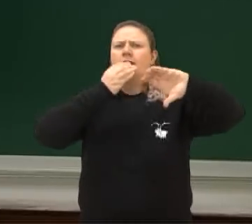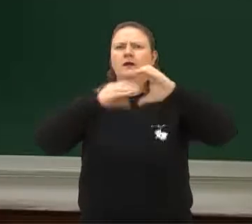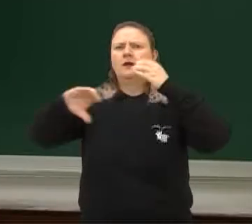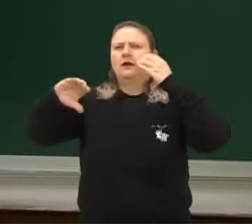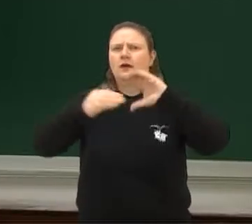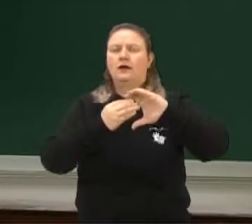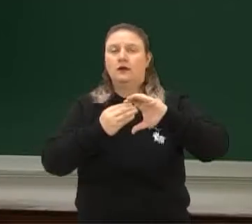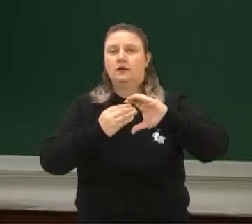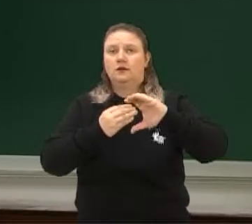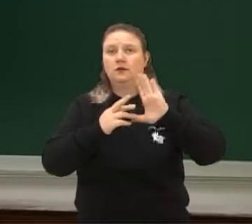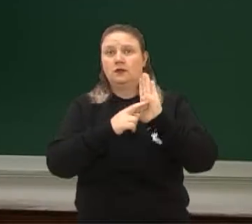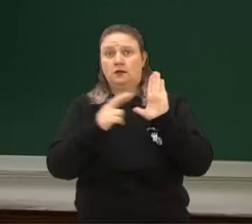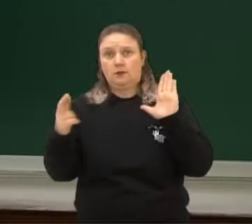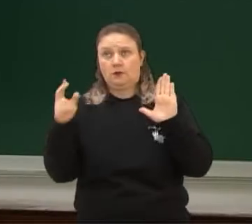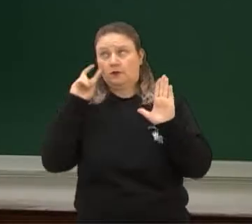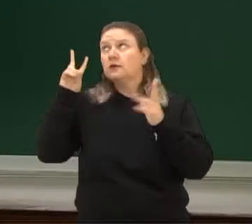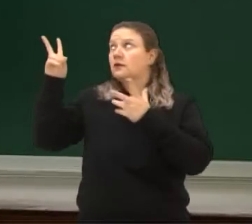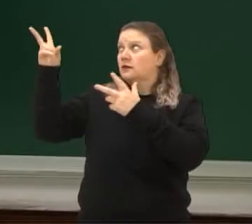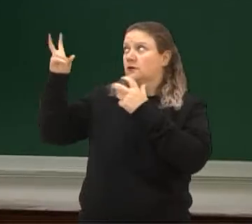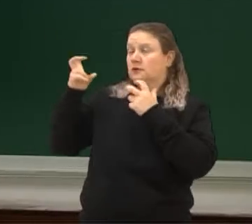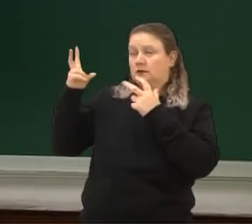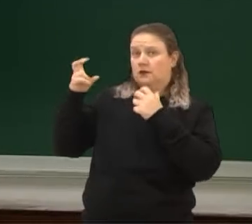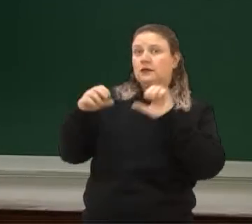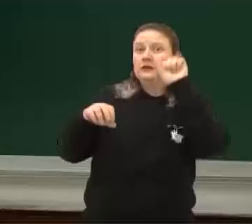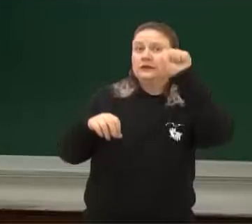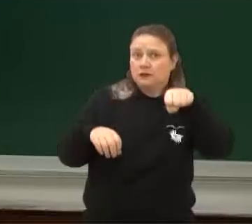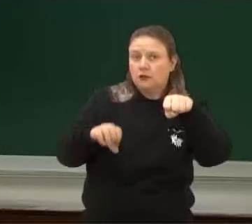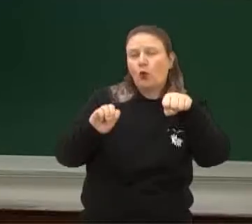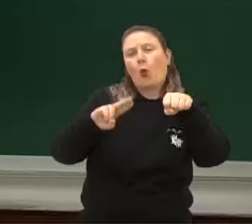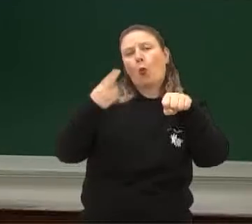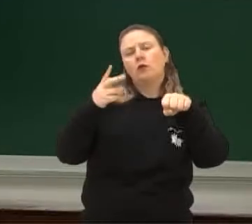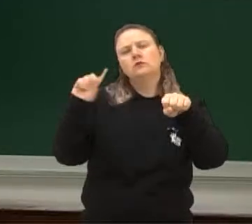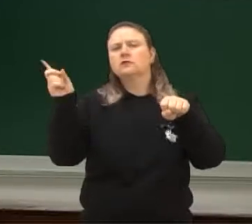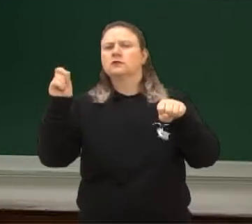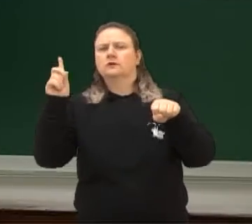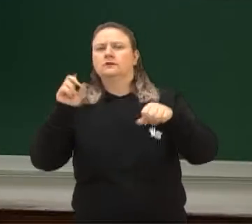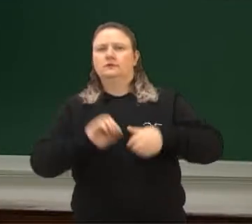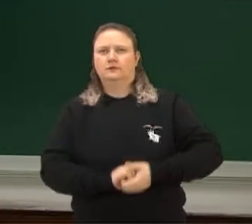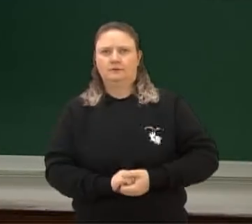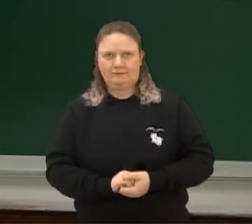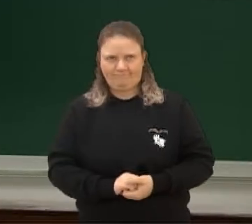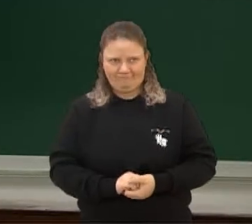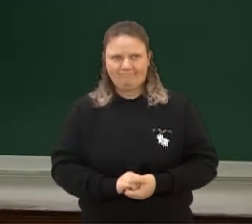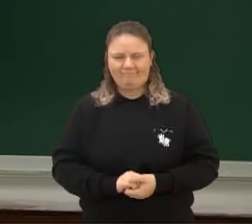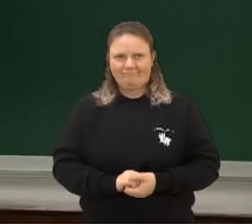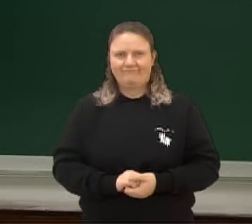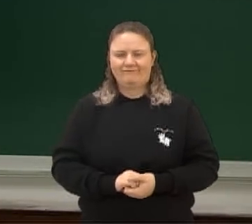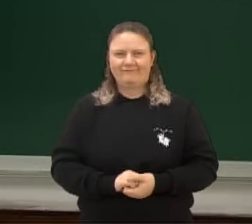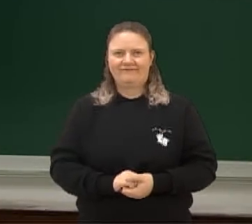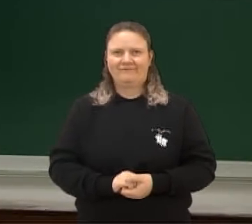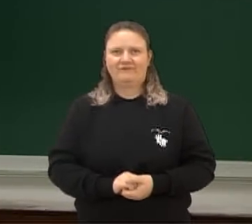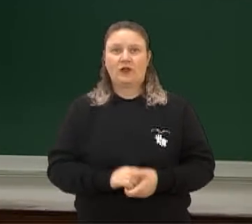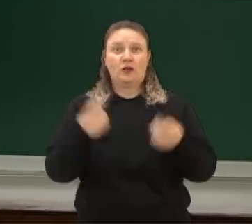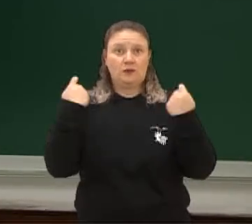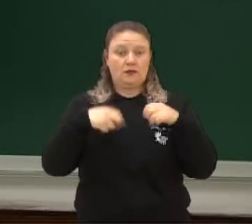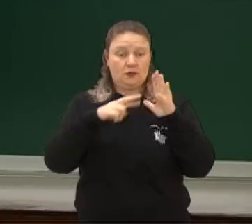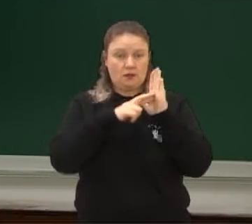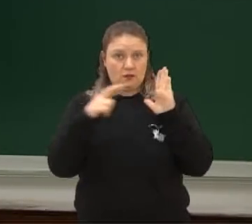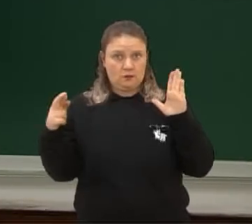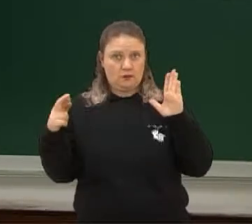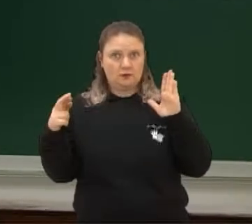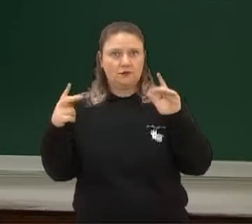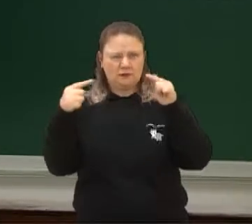vai responder yes, I have. Ou no, I haven't. Se você nunca participou, é essa a resposta que você tem que ter colocado aí no seu